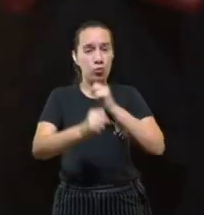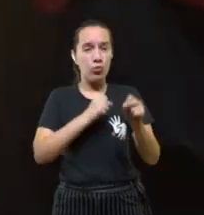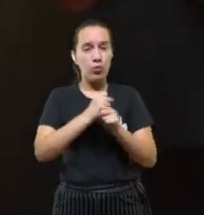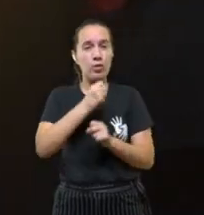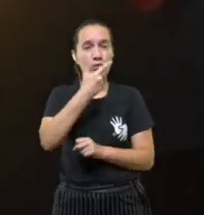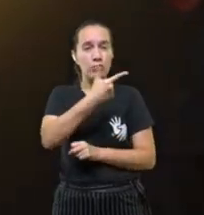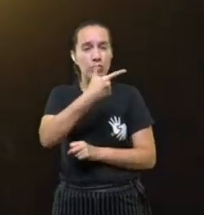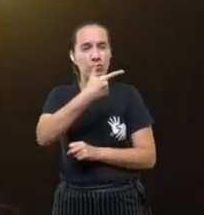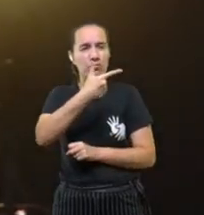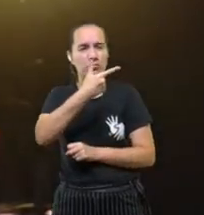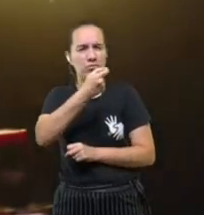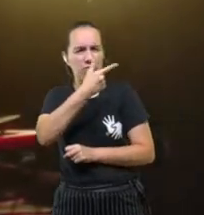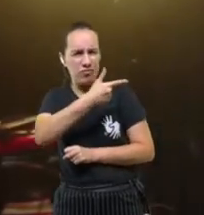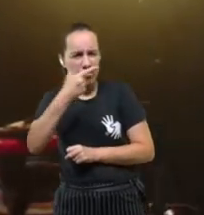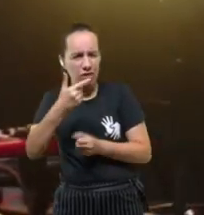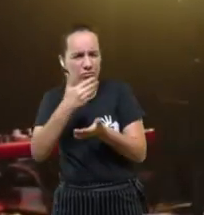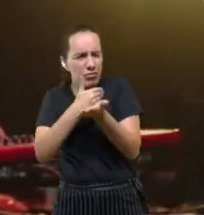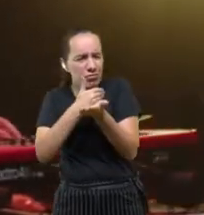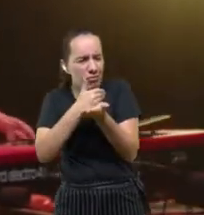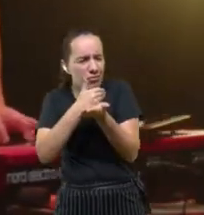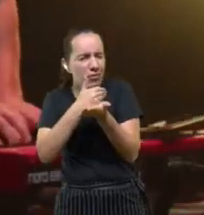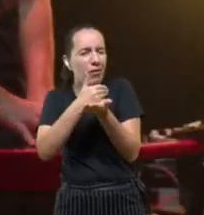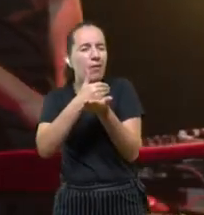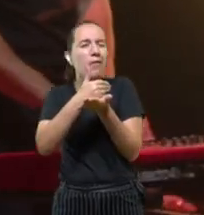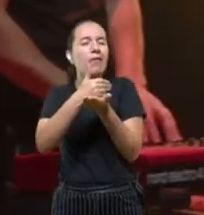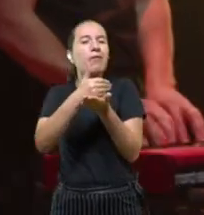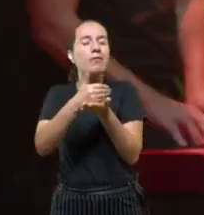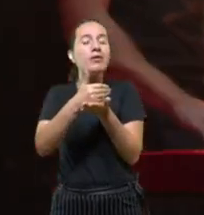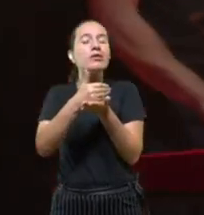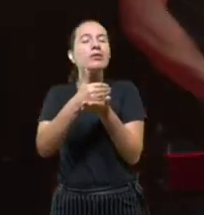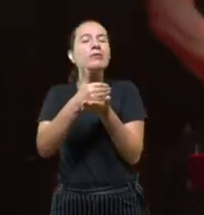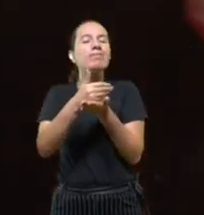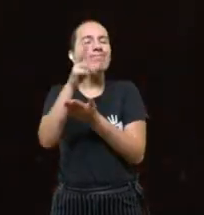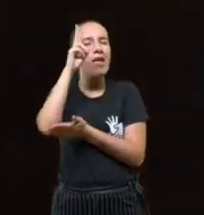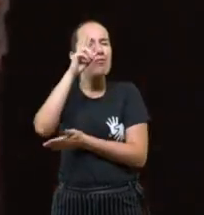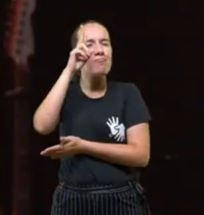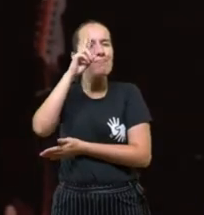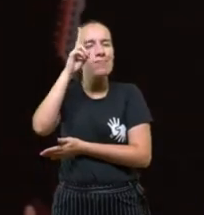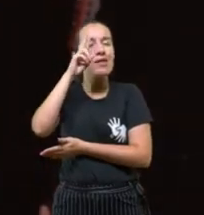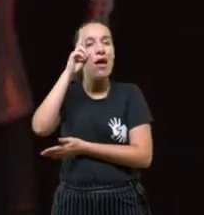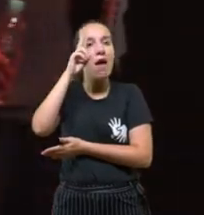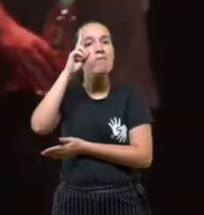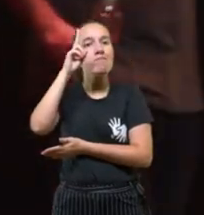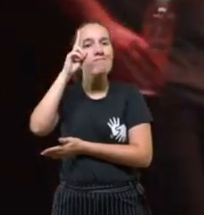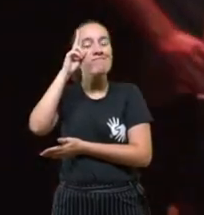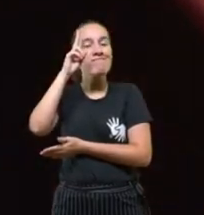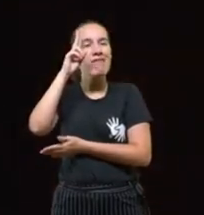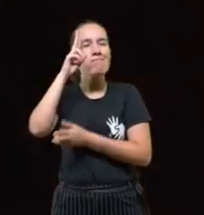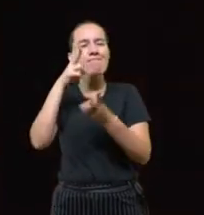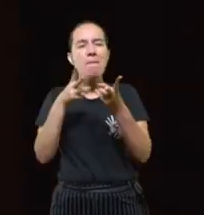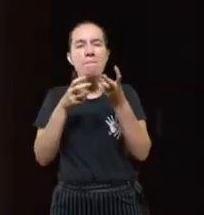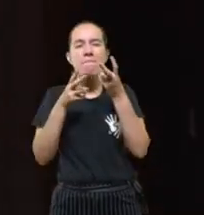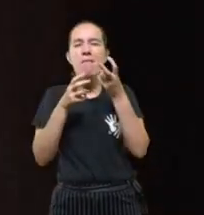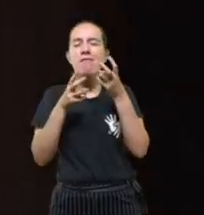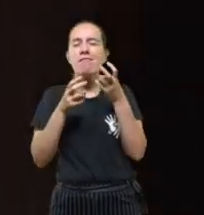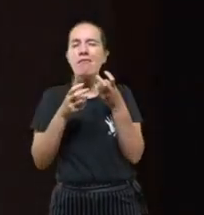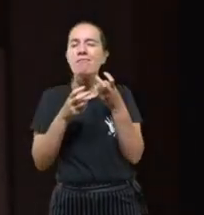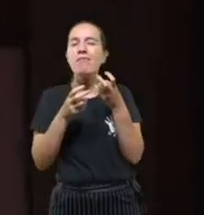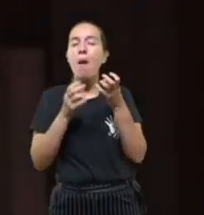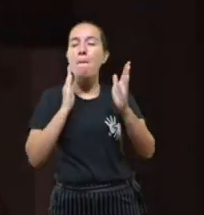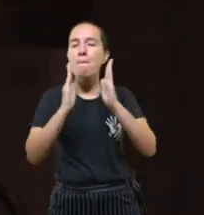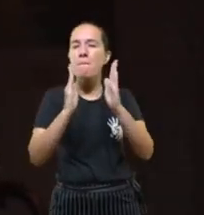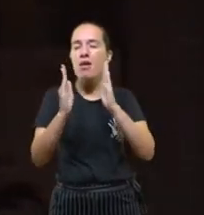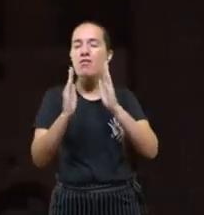tinha visto algumas coisas de transição que estavam chegando, e o Senhor me deu